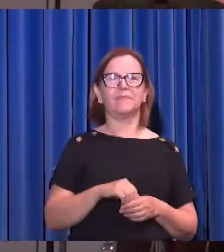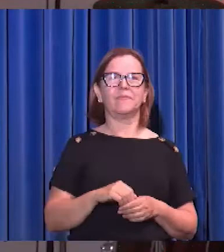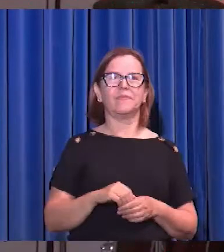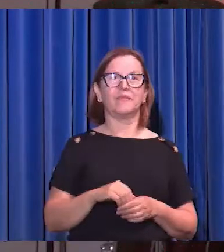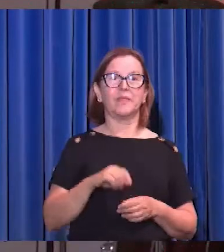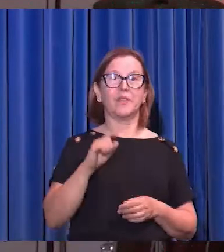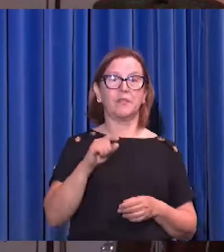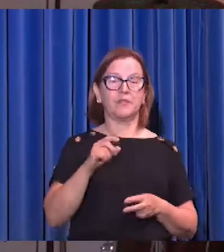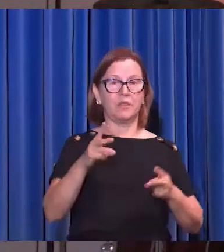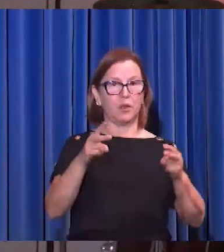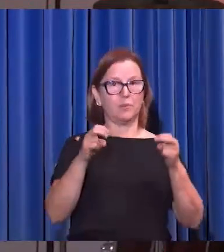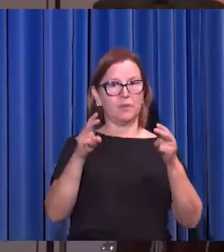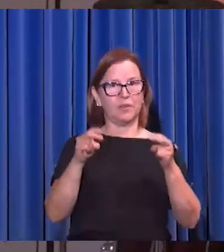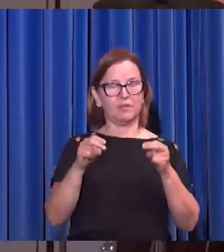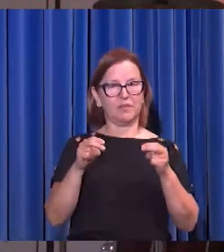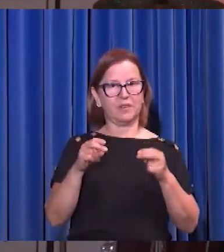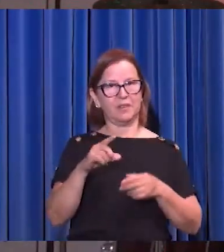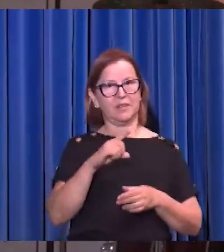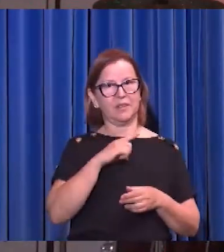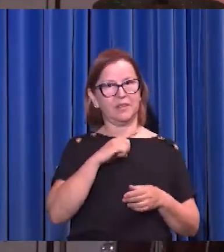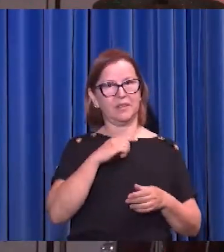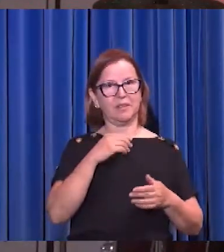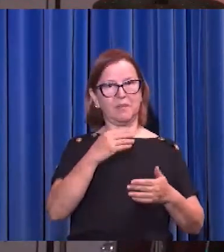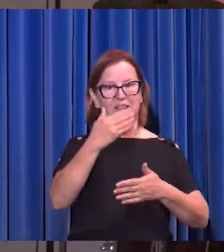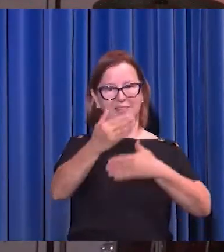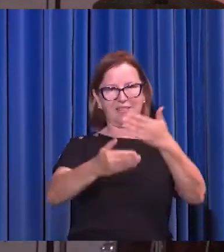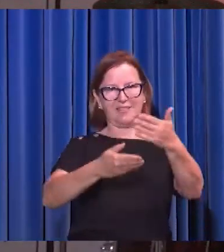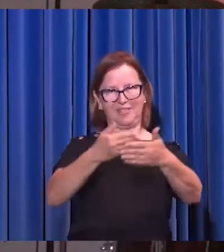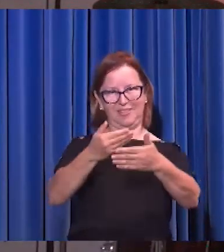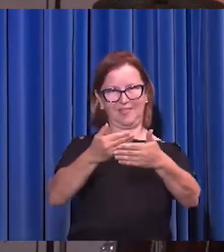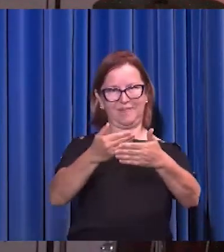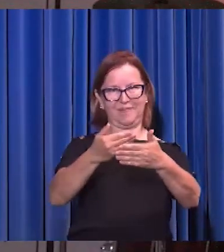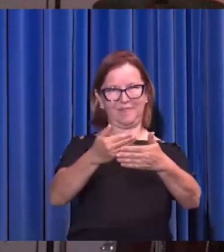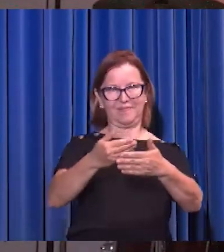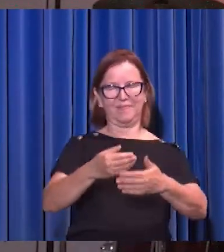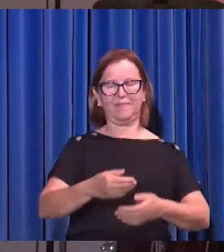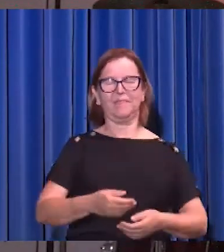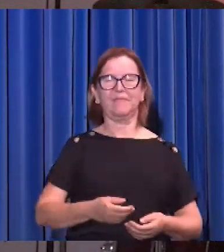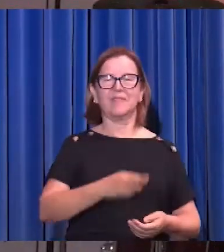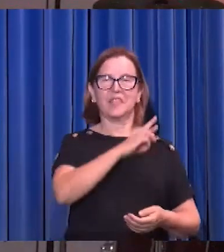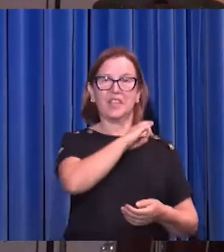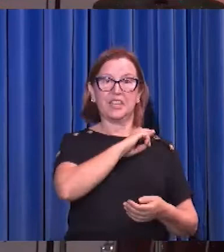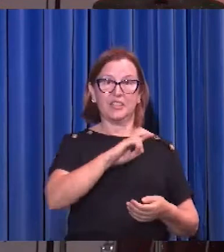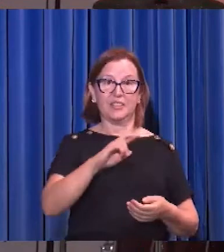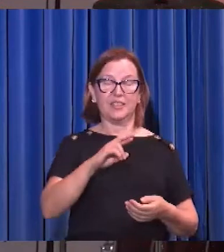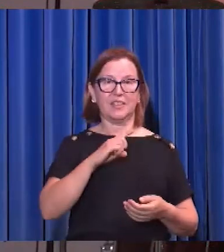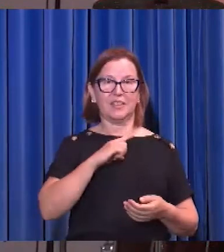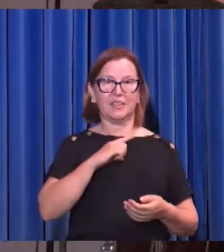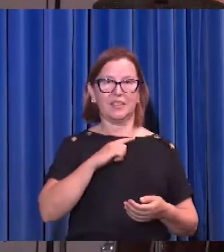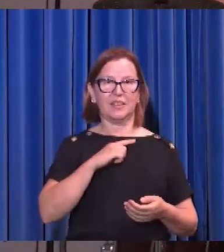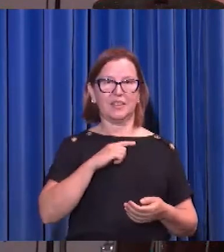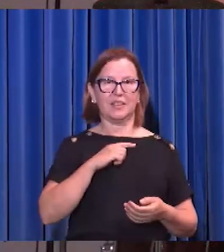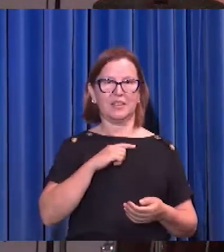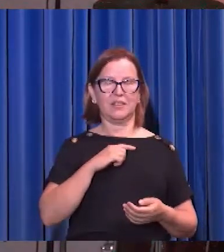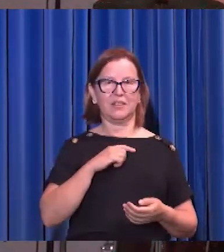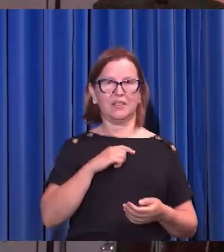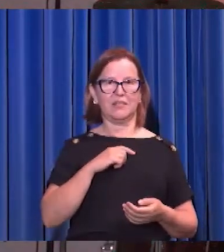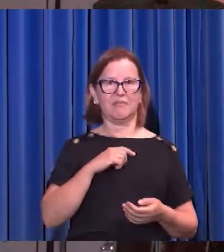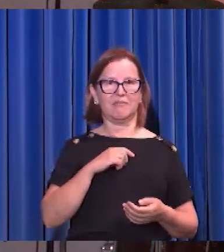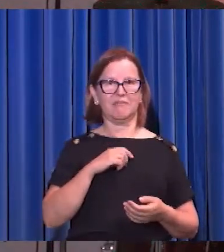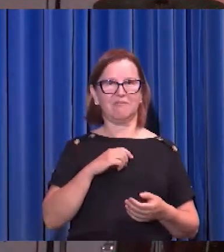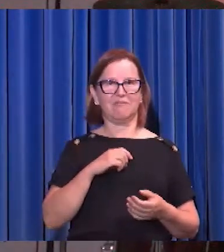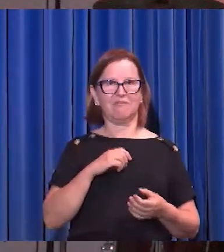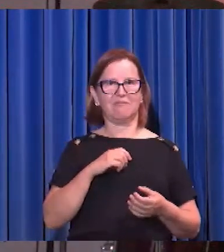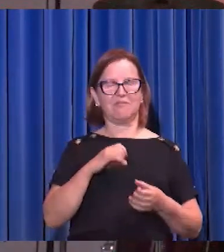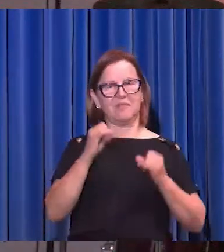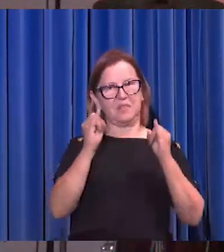vai observar que existe uma troca. Em religiões em que existe um Deus com D minúsculo, ele vai